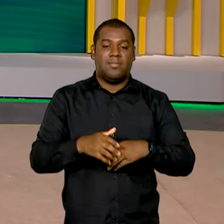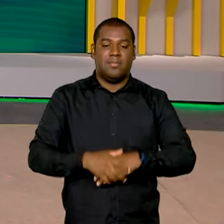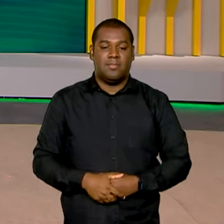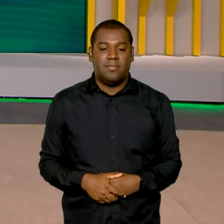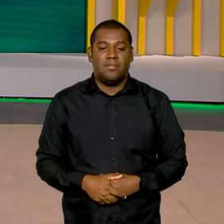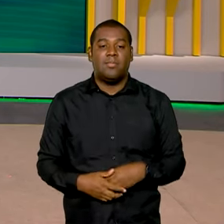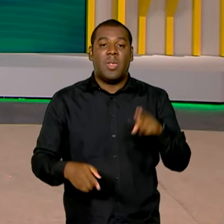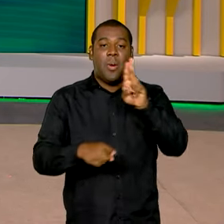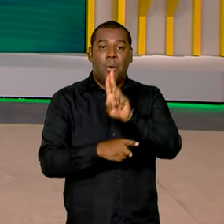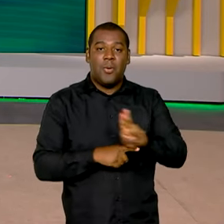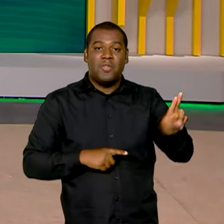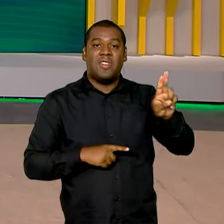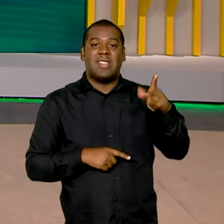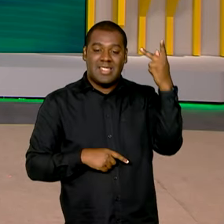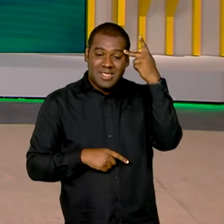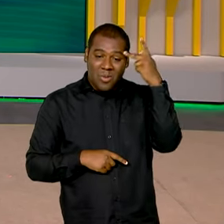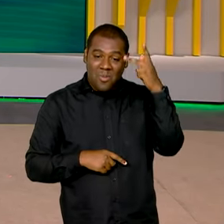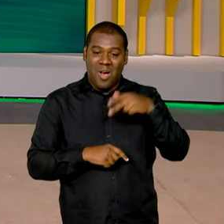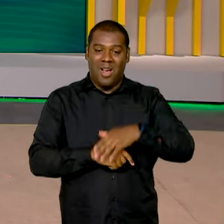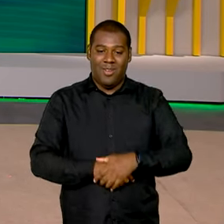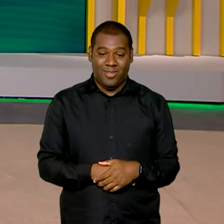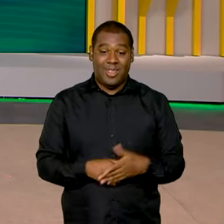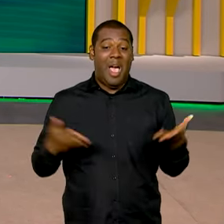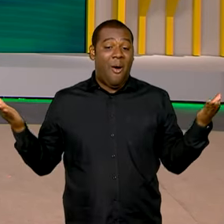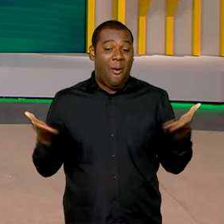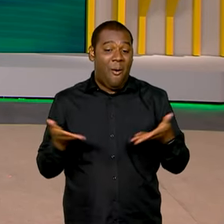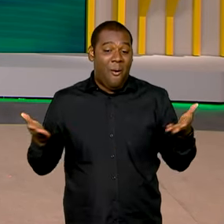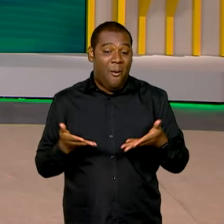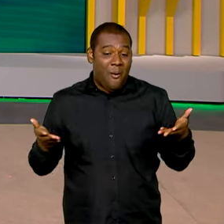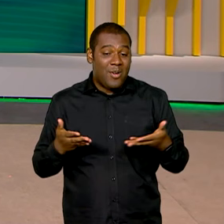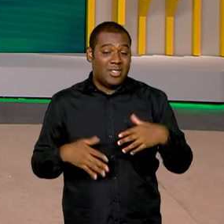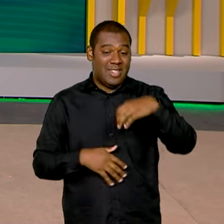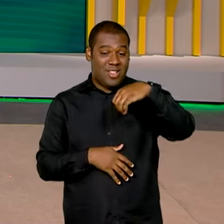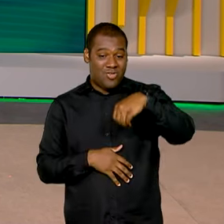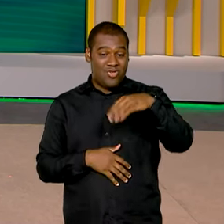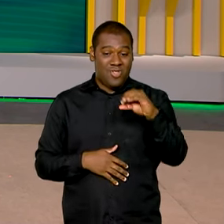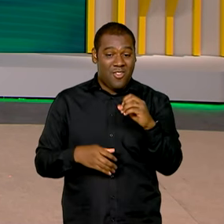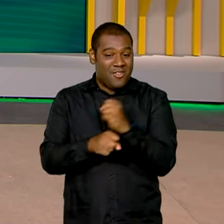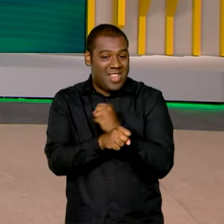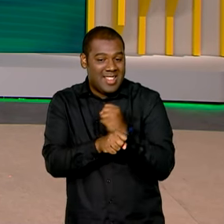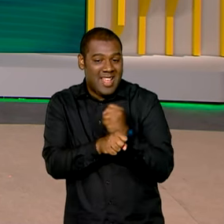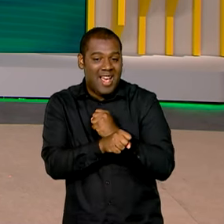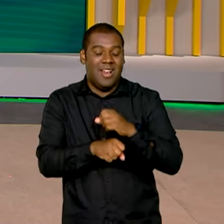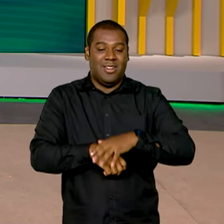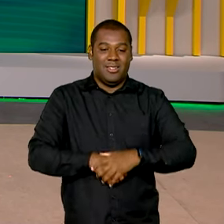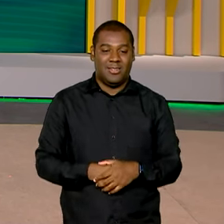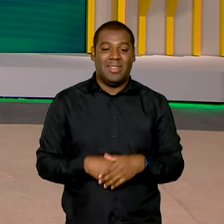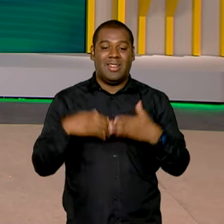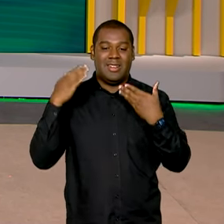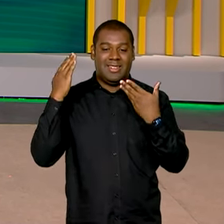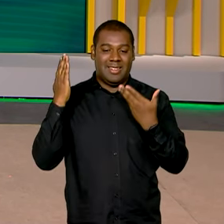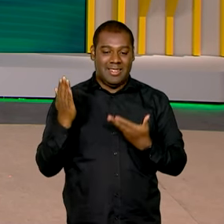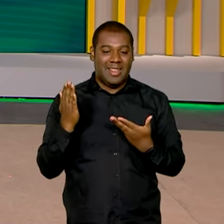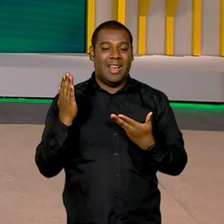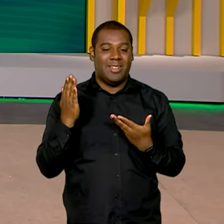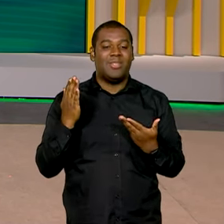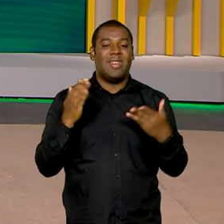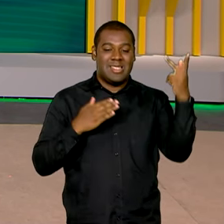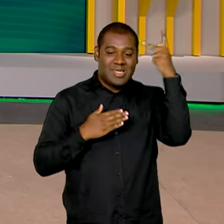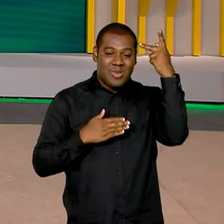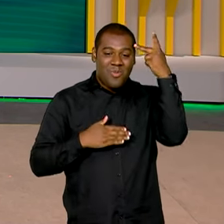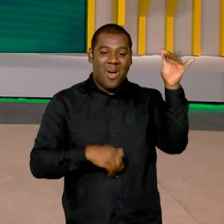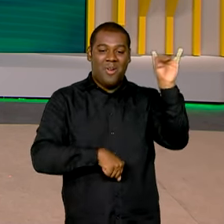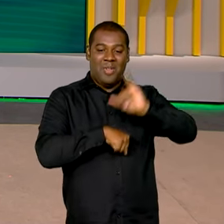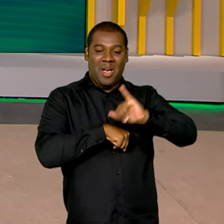A Universidade de São Paulo completa hoje 90 anos de existência. E no Complexo Cultural Júlio Prestes, na capital